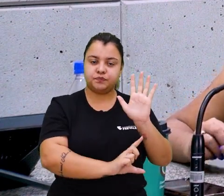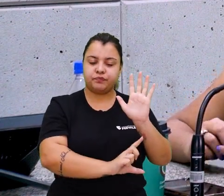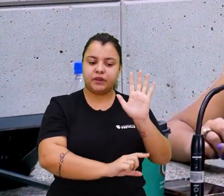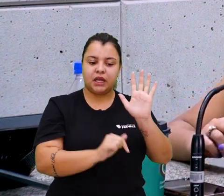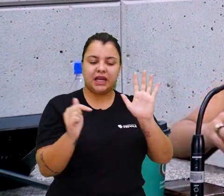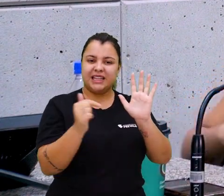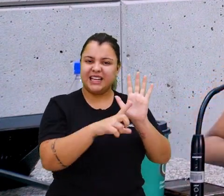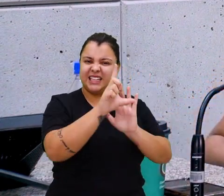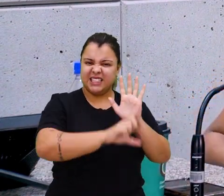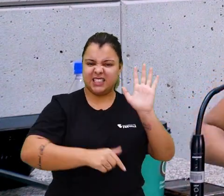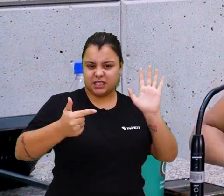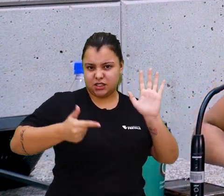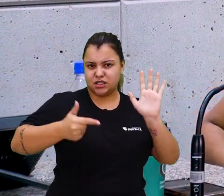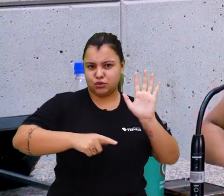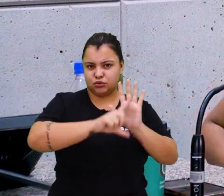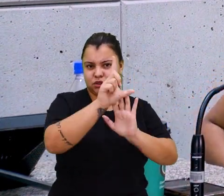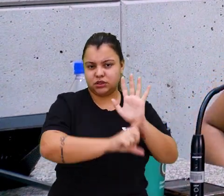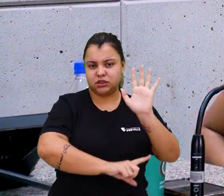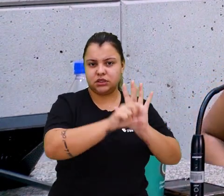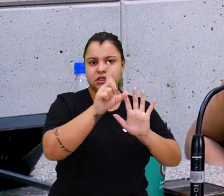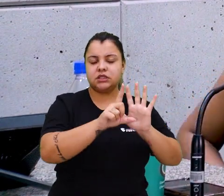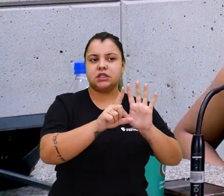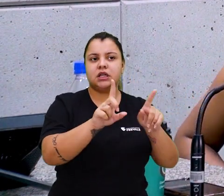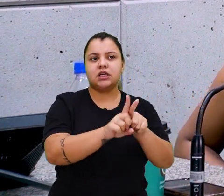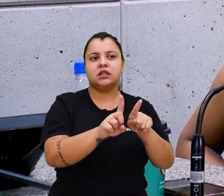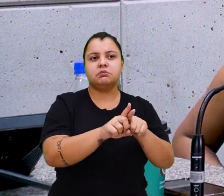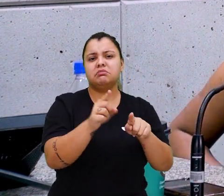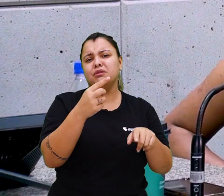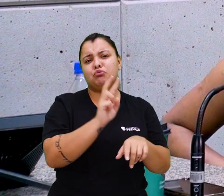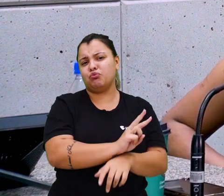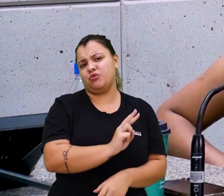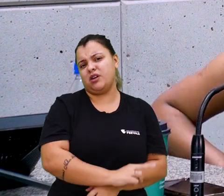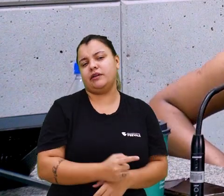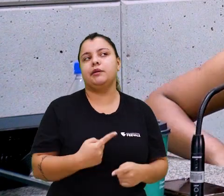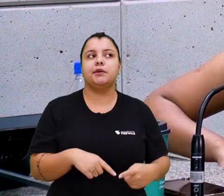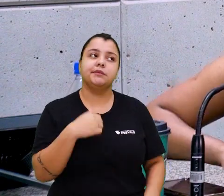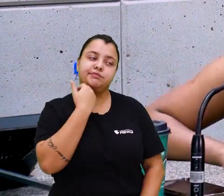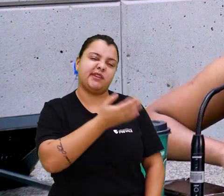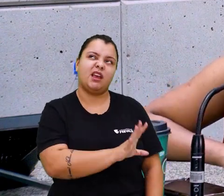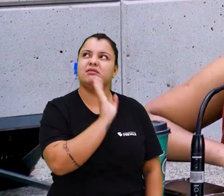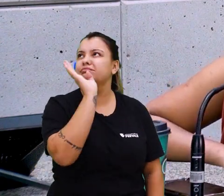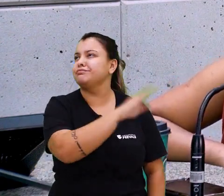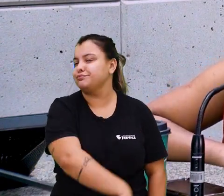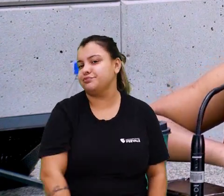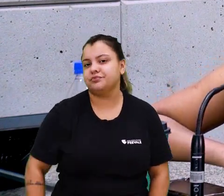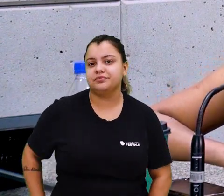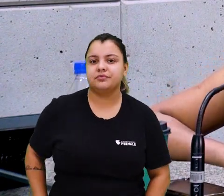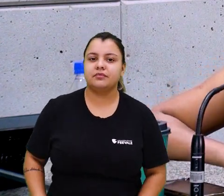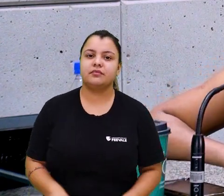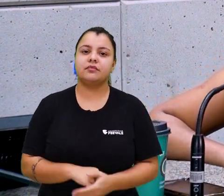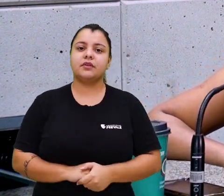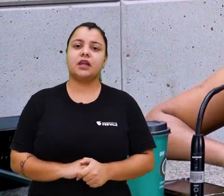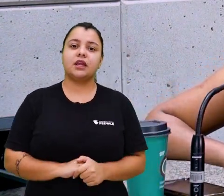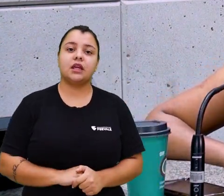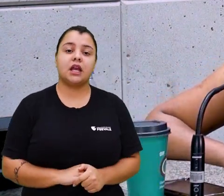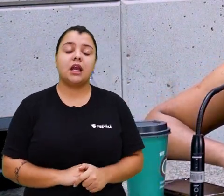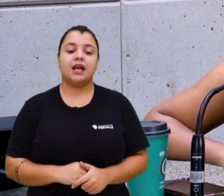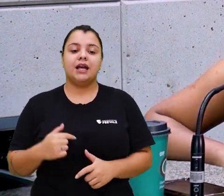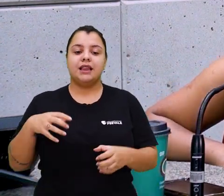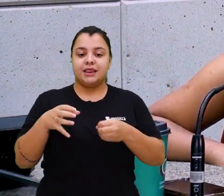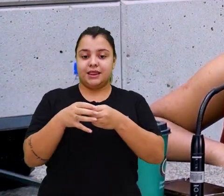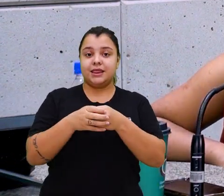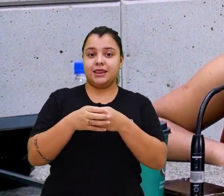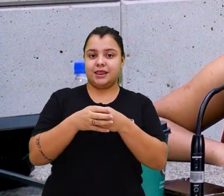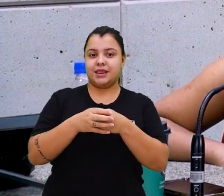aquela segunda chamada segunda chamada e também não cuidei porque eu achei que não ia acontecer porque na modalidade de cota que eu